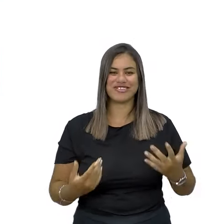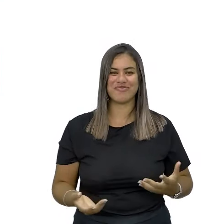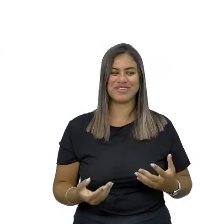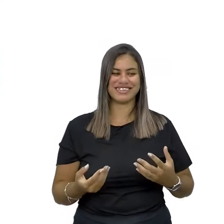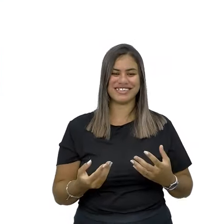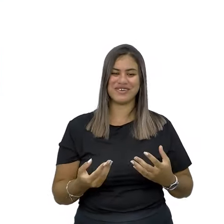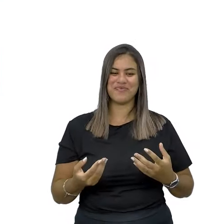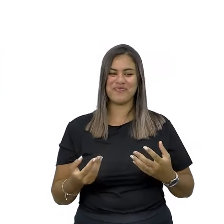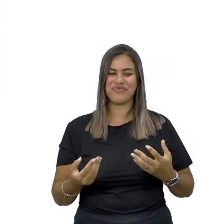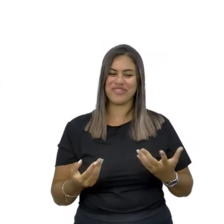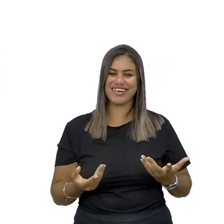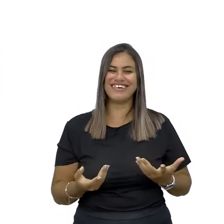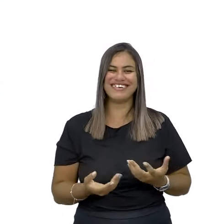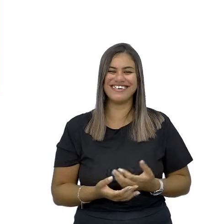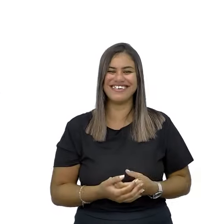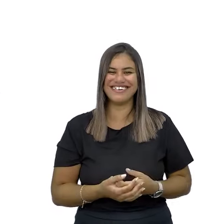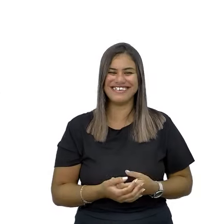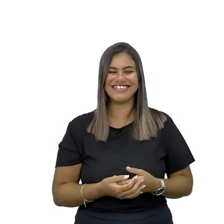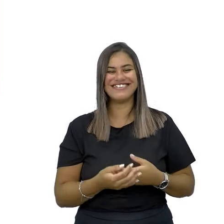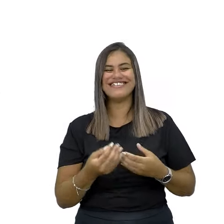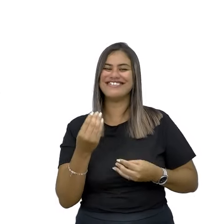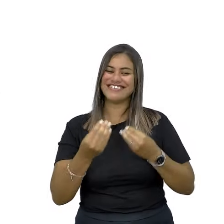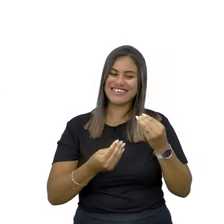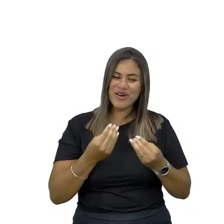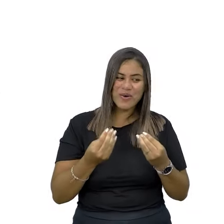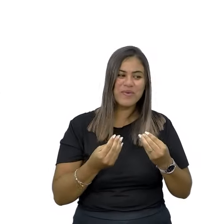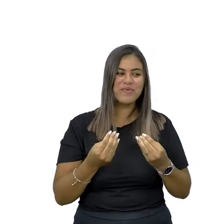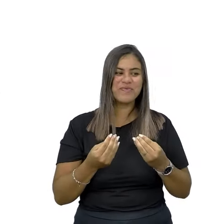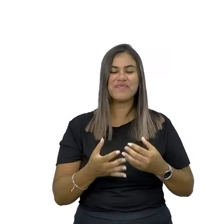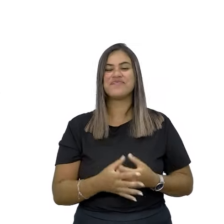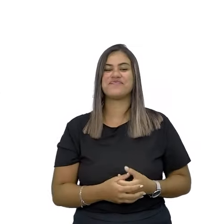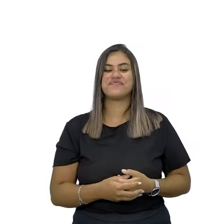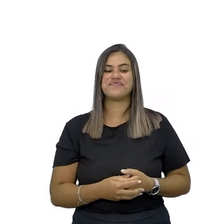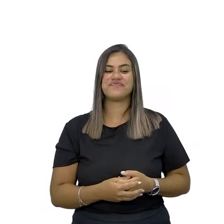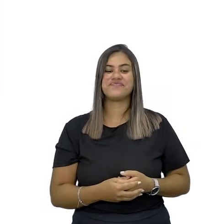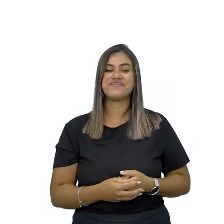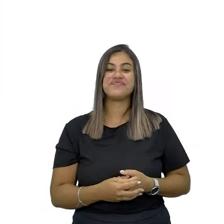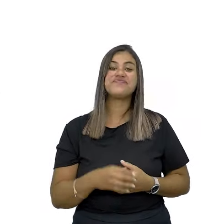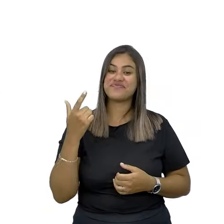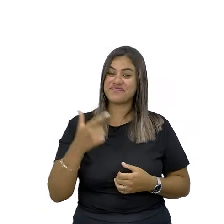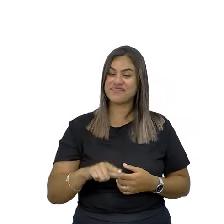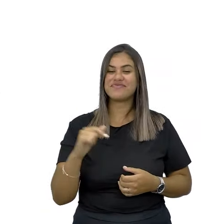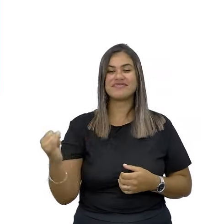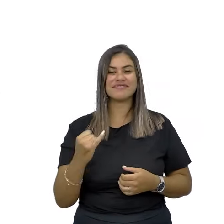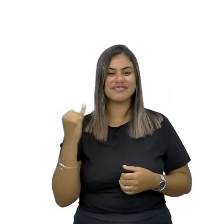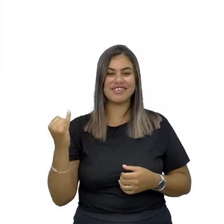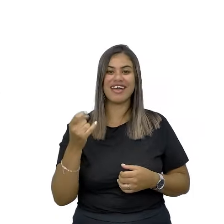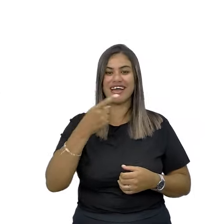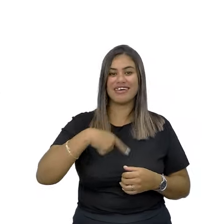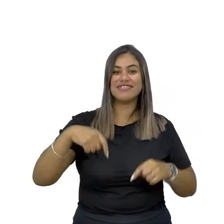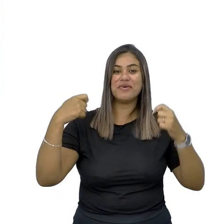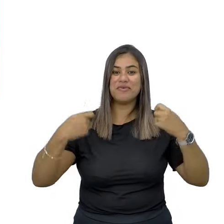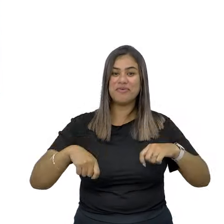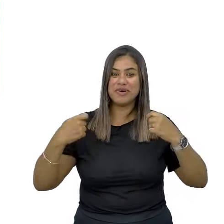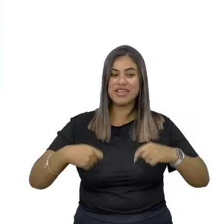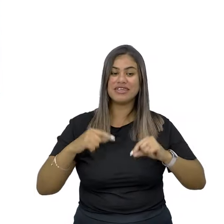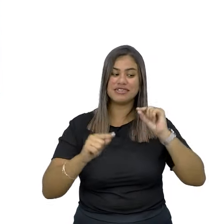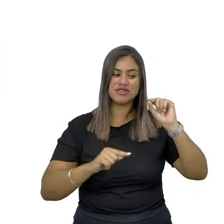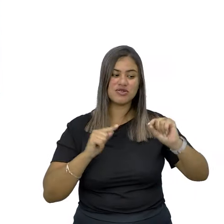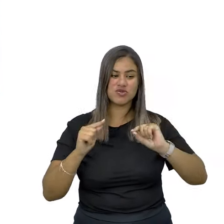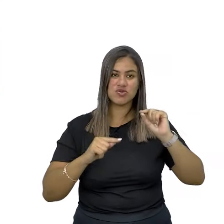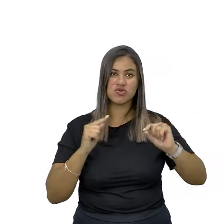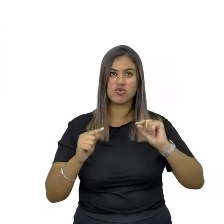forma satisfatória, se elas vão acontecer. E outra coisa muito importante, a gente precisa olhar até